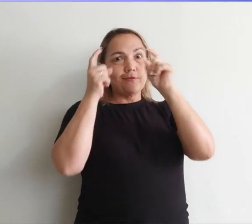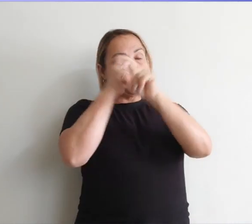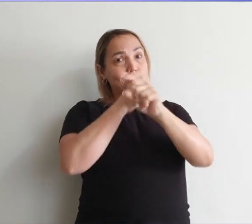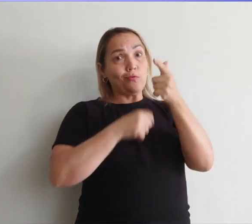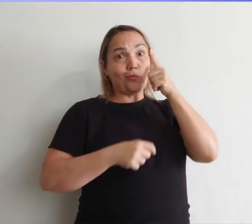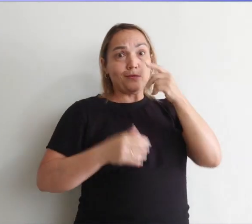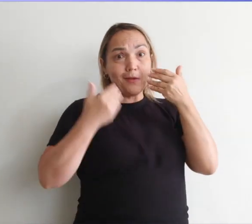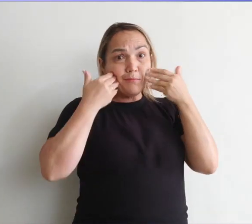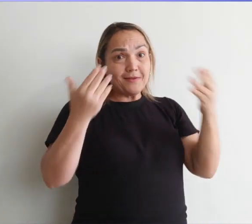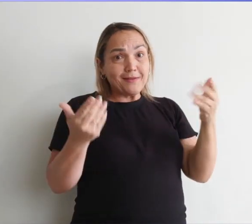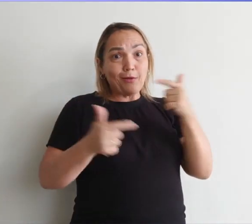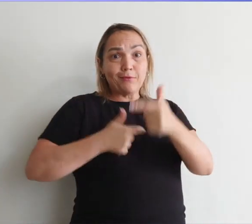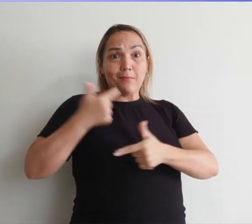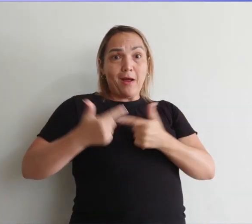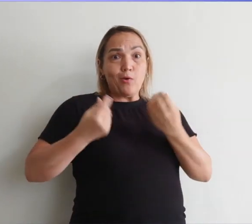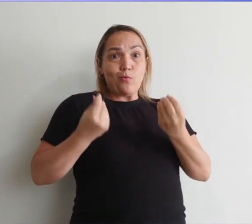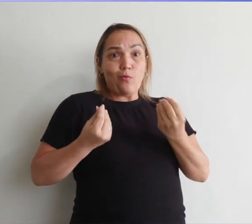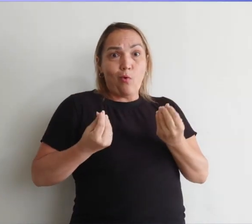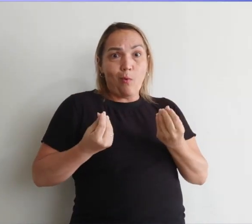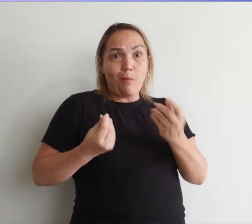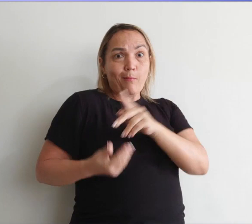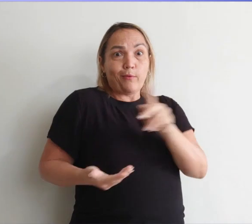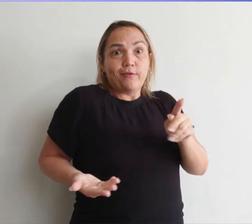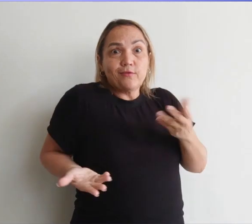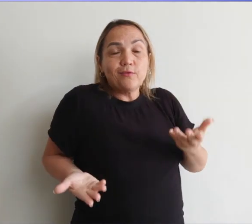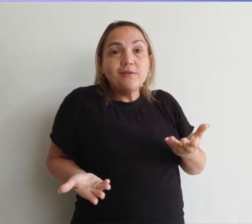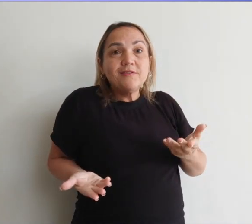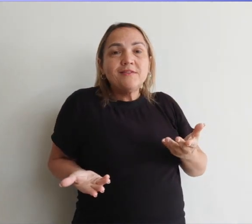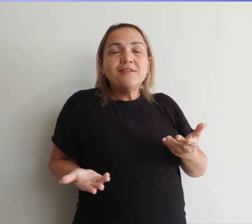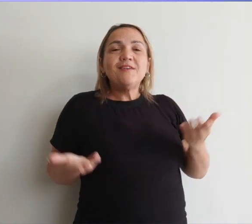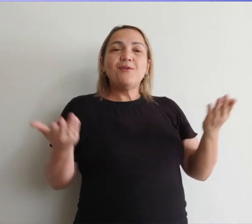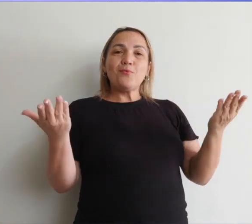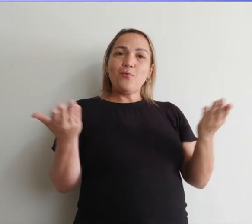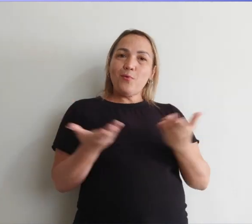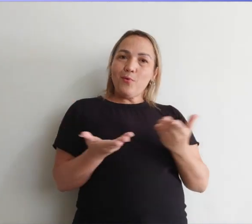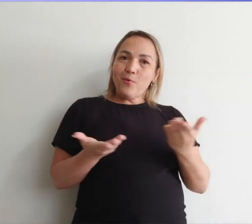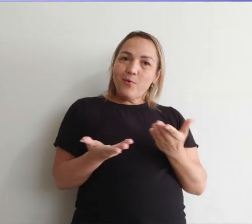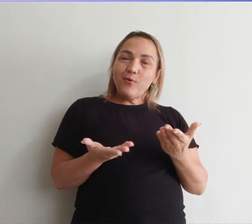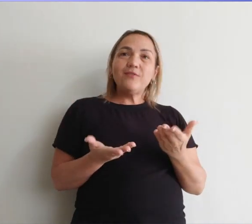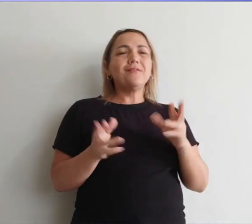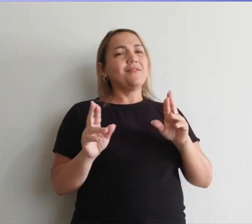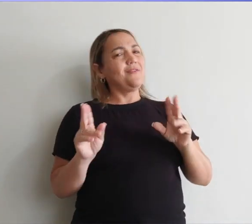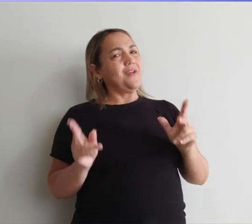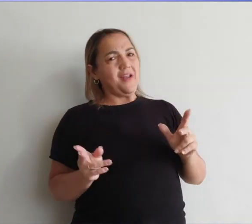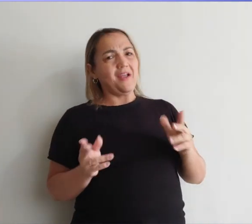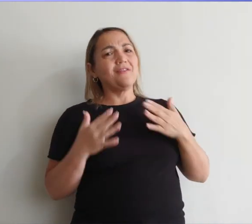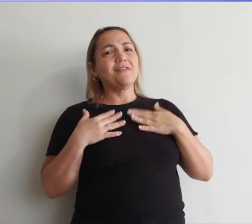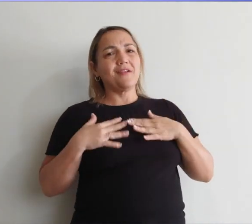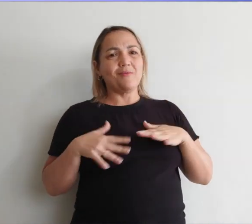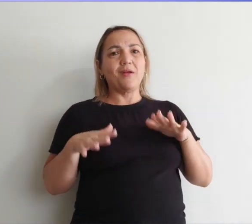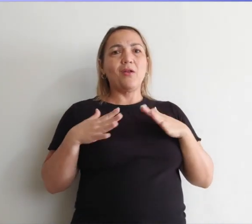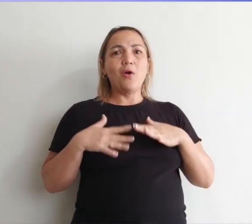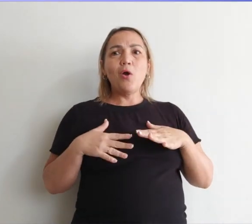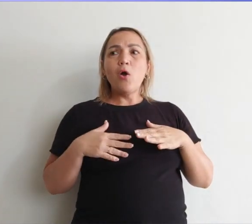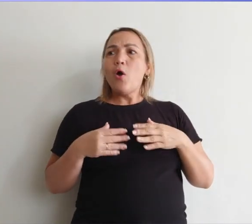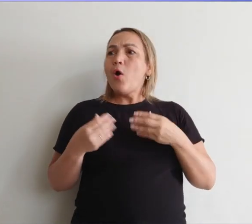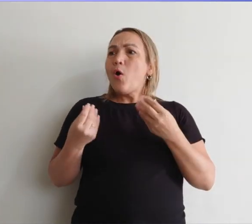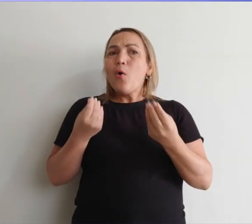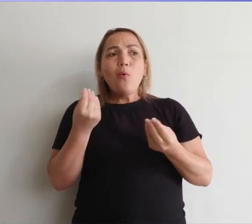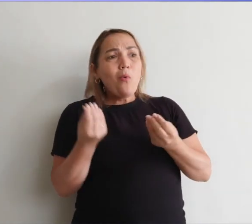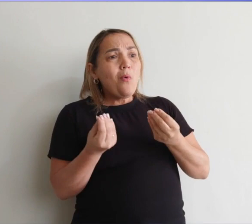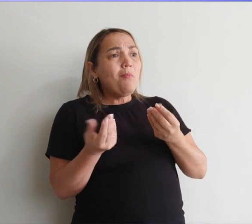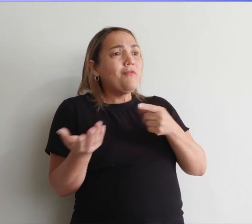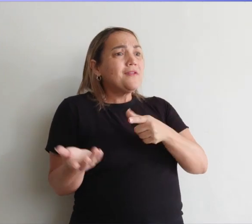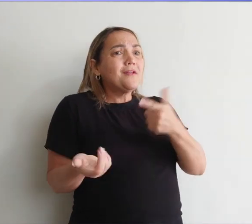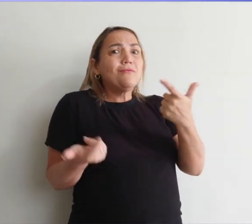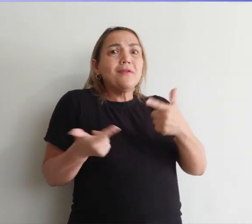apresentar um trabalho e assumir como professor. Como é isso? Hoje em dia, eu vejo que é muito tranquilo, né? Como assim? Você não tinha